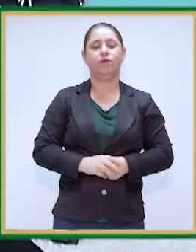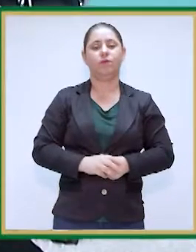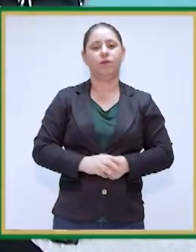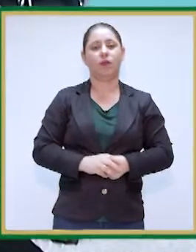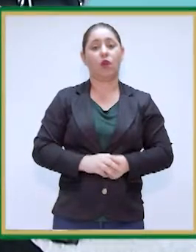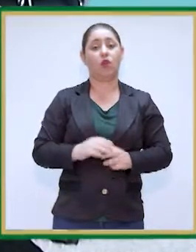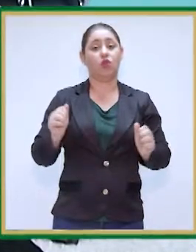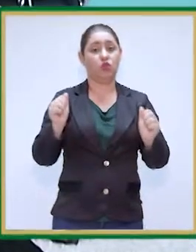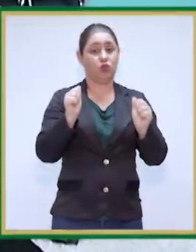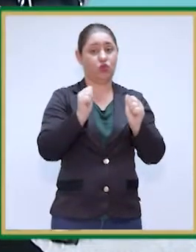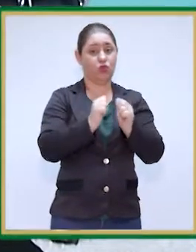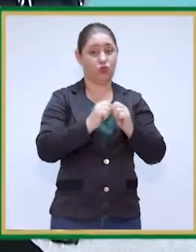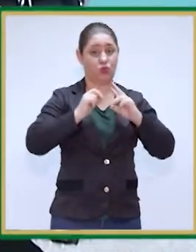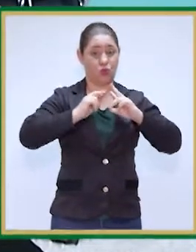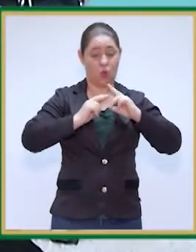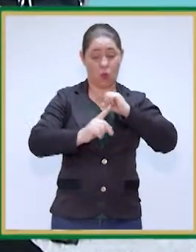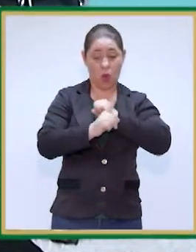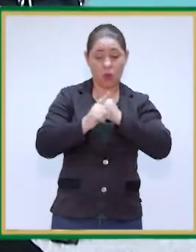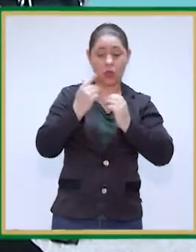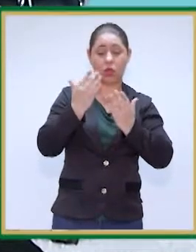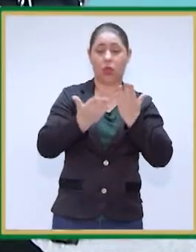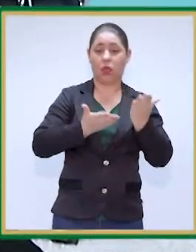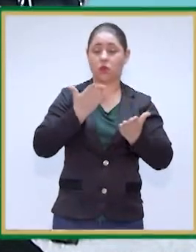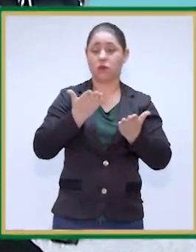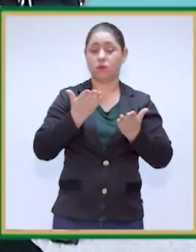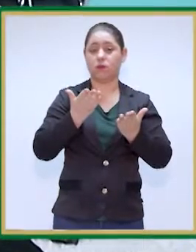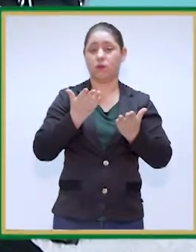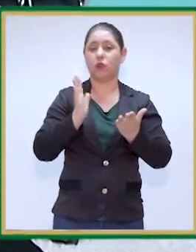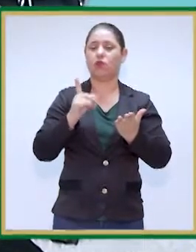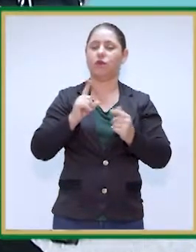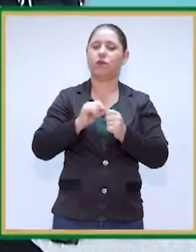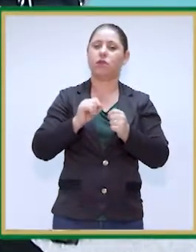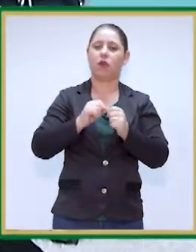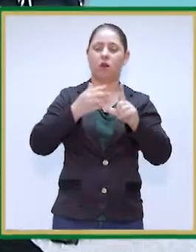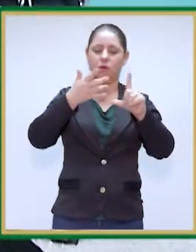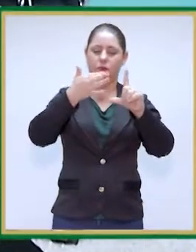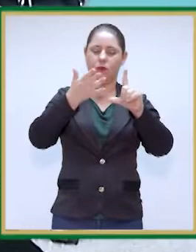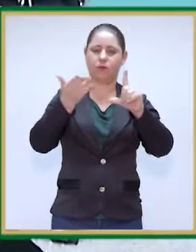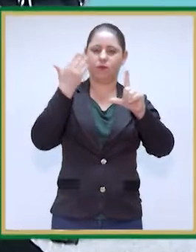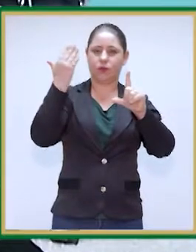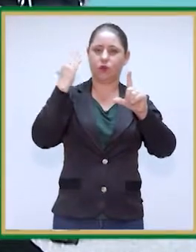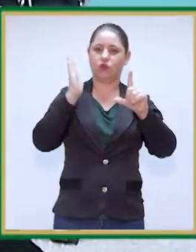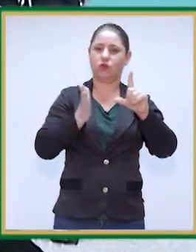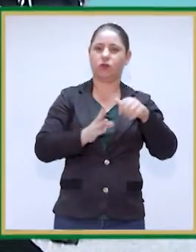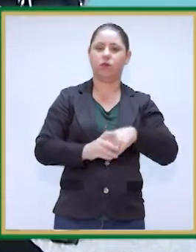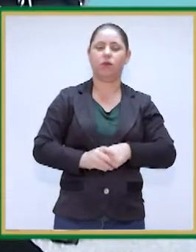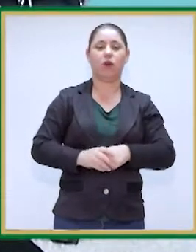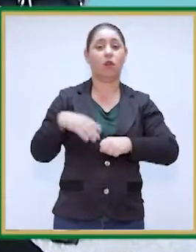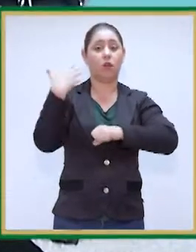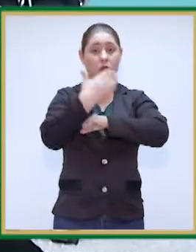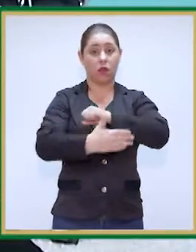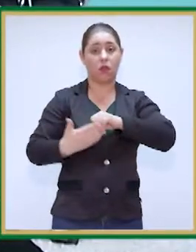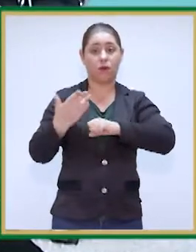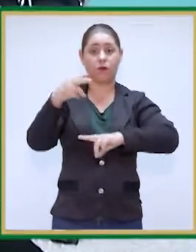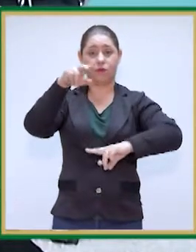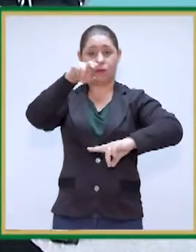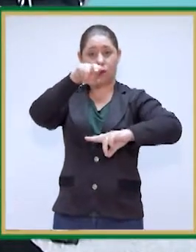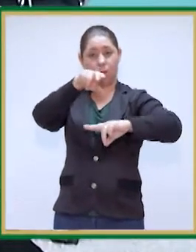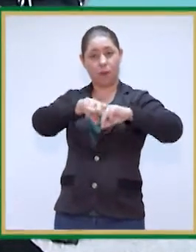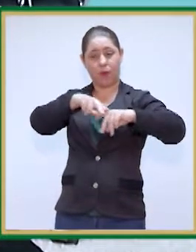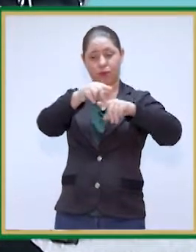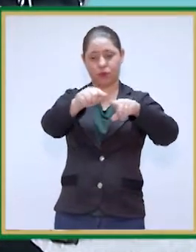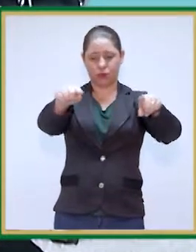Junto a esse atendimento, nós também já fazíamos o atendimento por videoconferência, que é o defensor permanece no seu